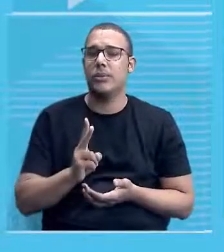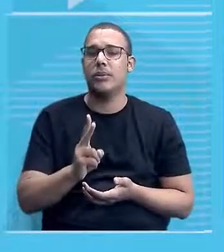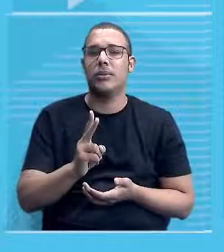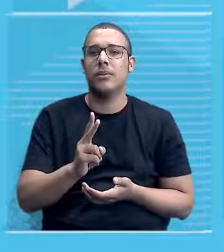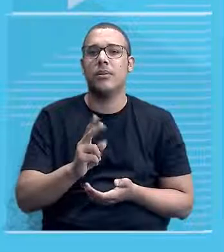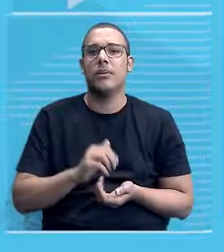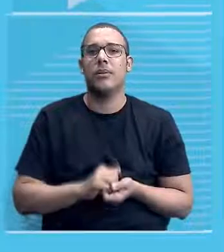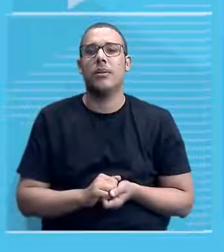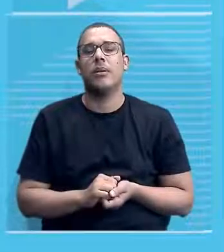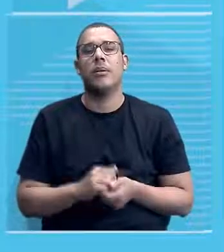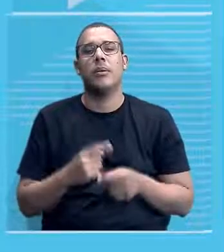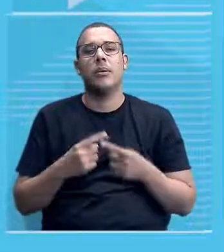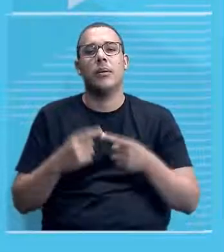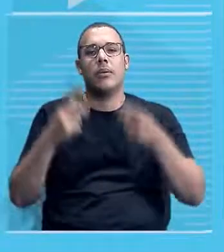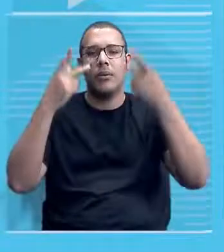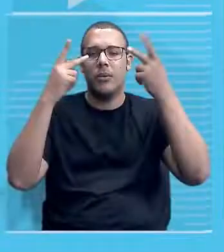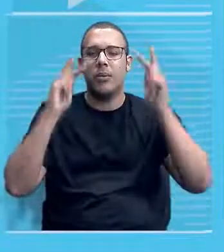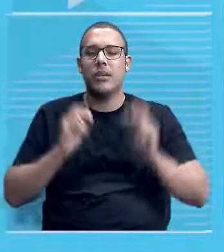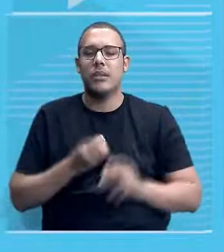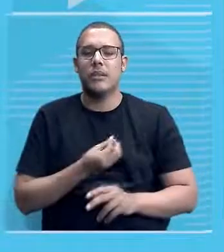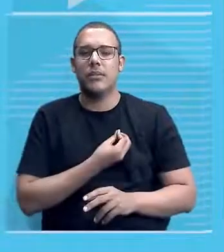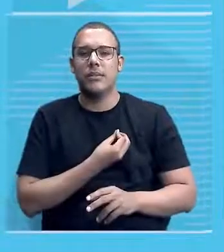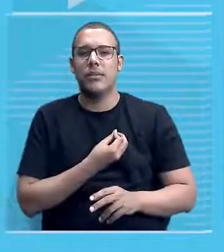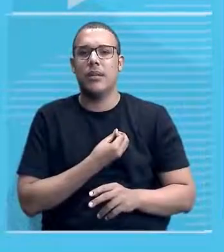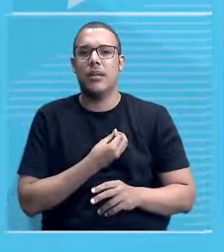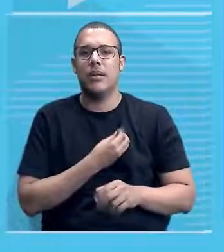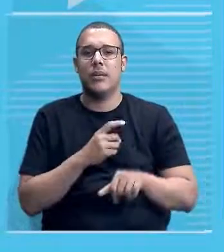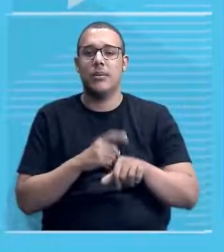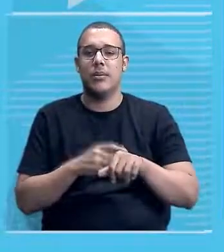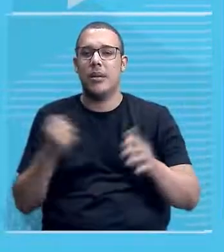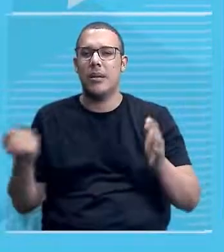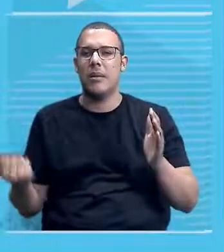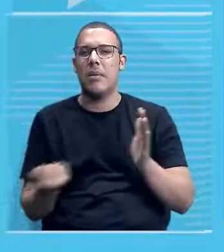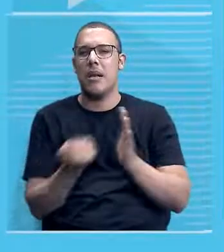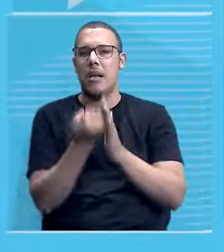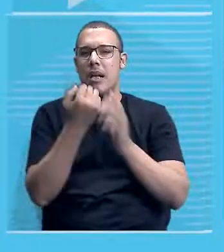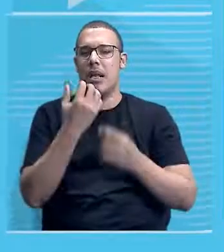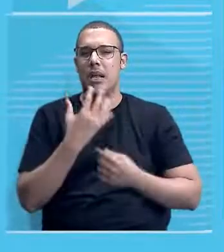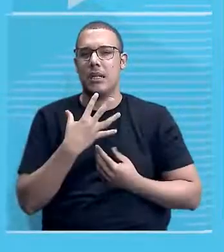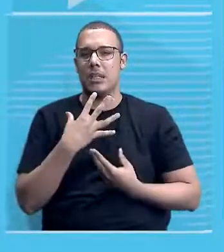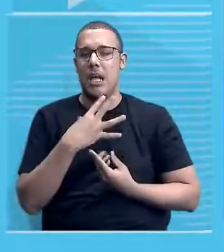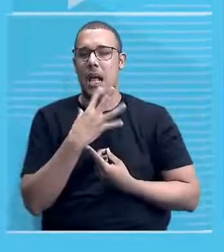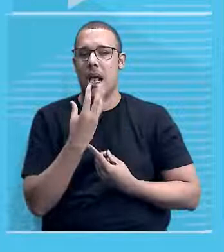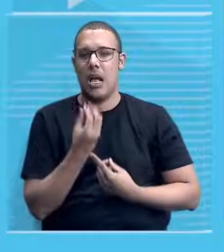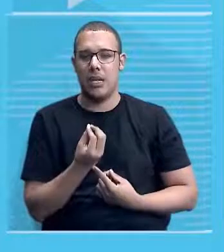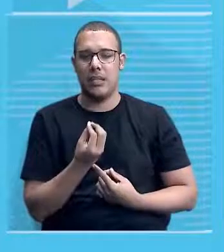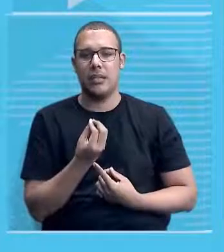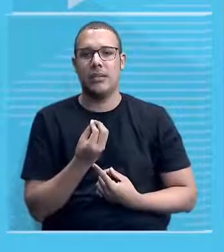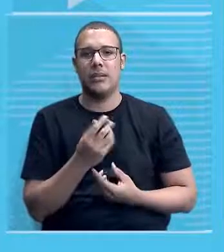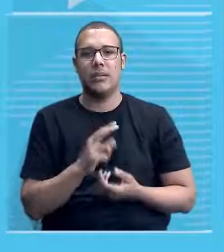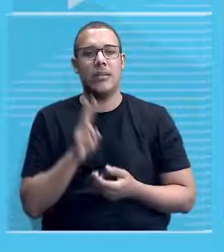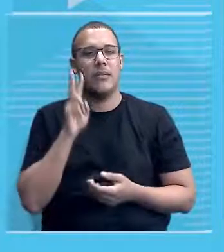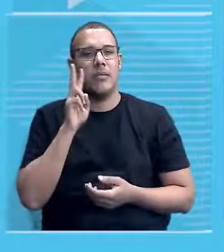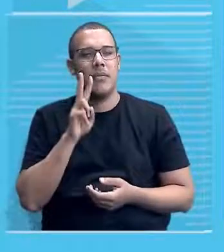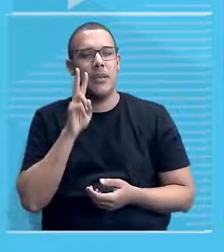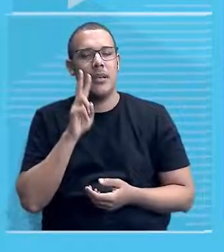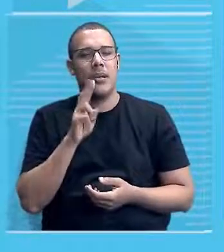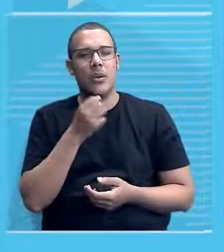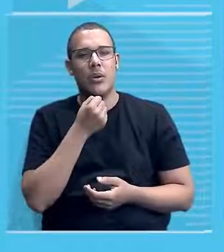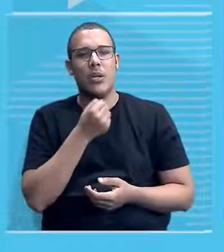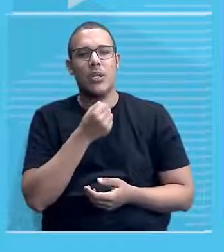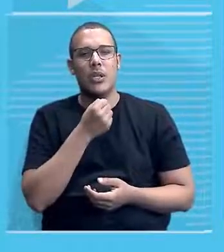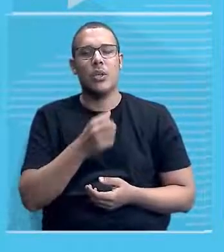foram humanos e viveram isso aí E marcaram essa arte Olha o que diz Roberto Carlos aí nesse